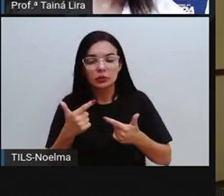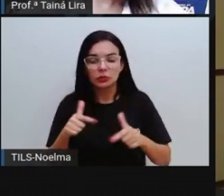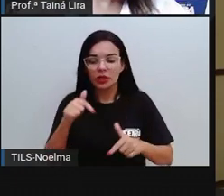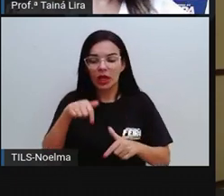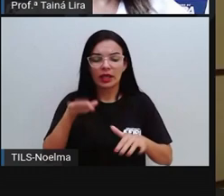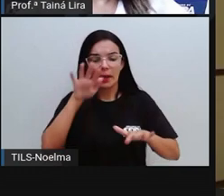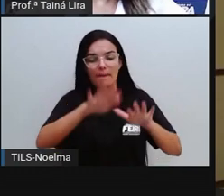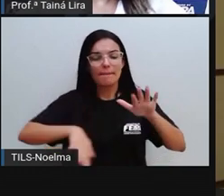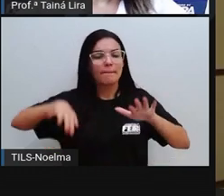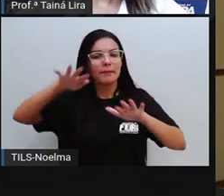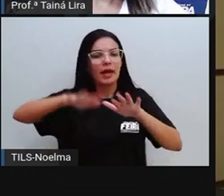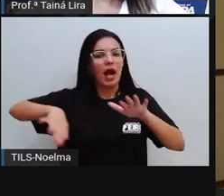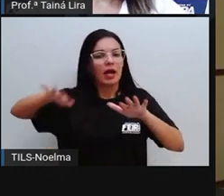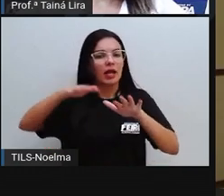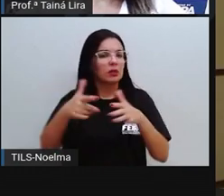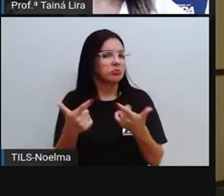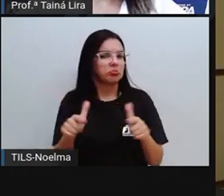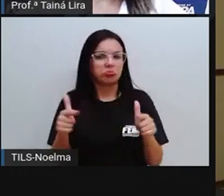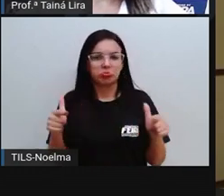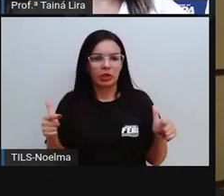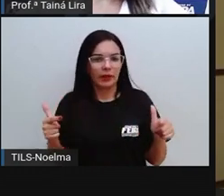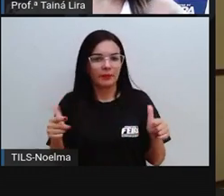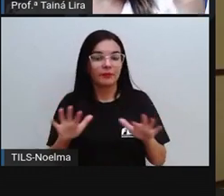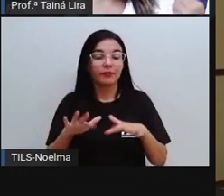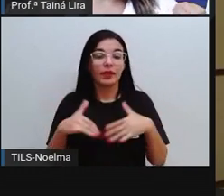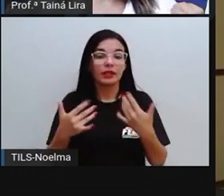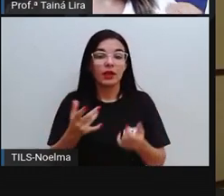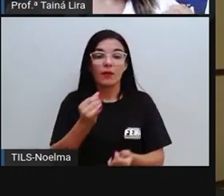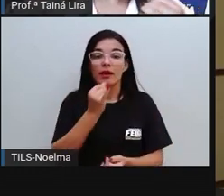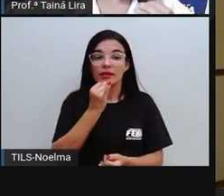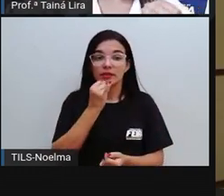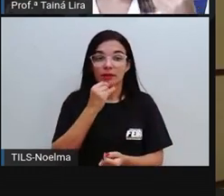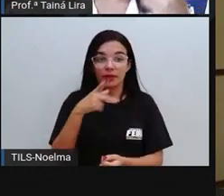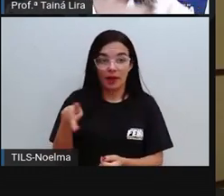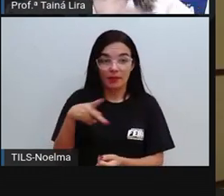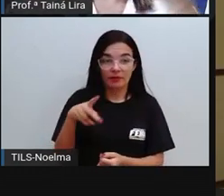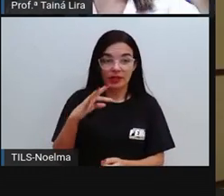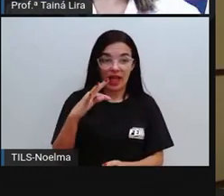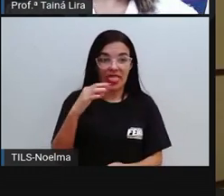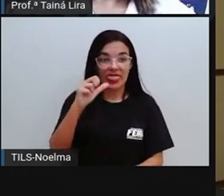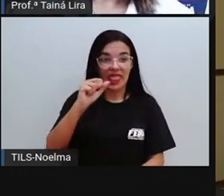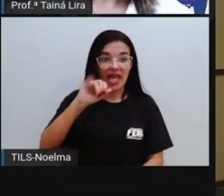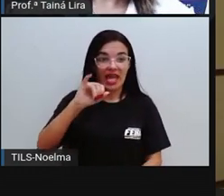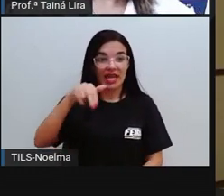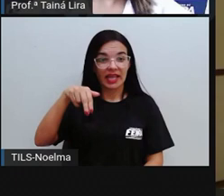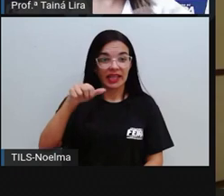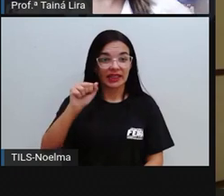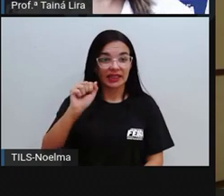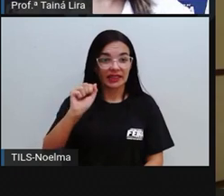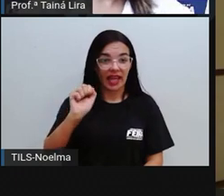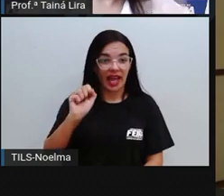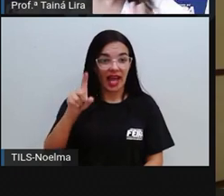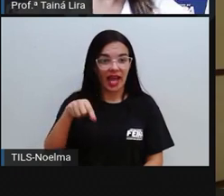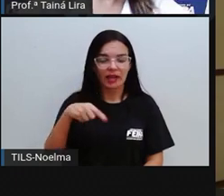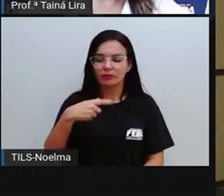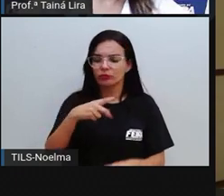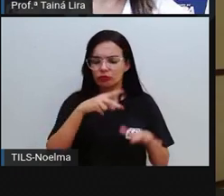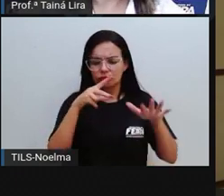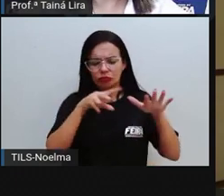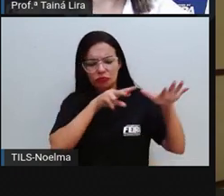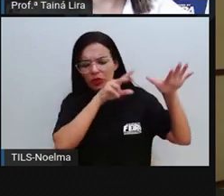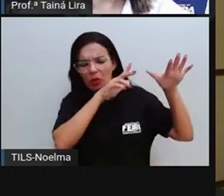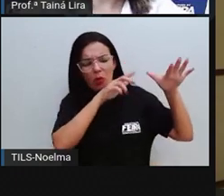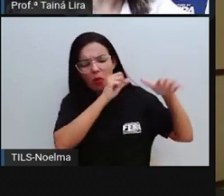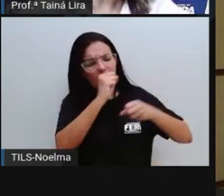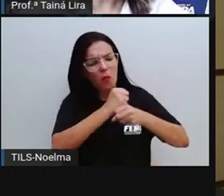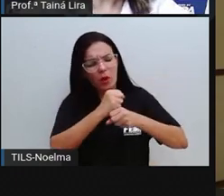praias. E aí, por exemplo, a Protainá, eu passo aqui o ano todo, né, trabalhando, e aí quando chega no